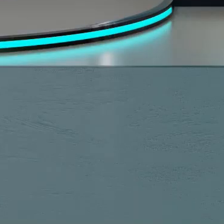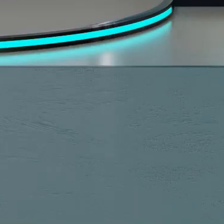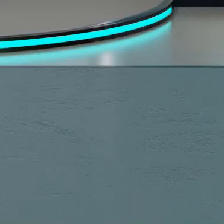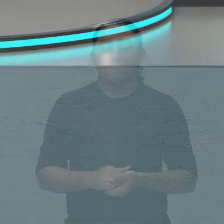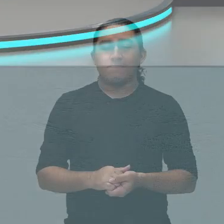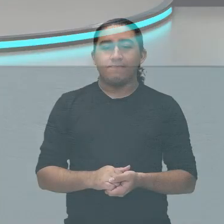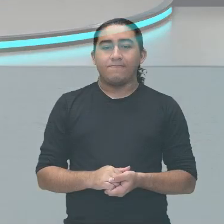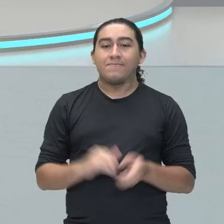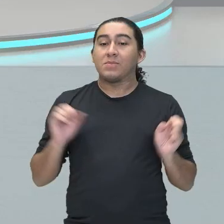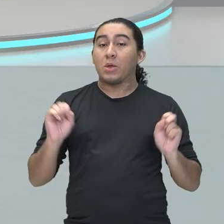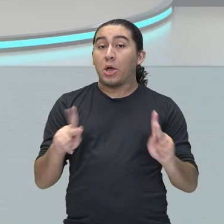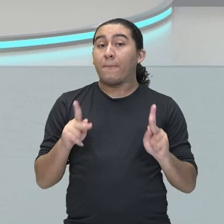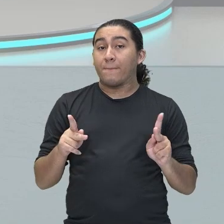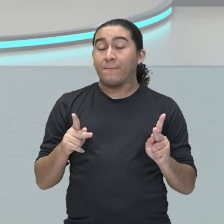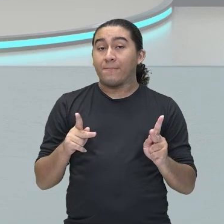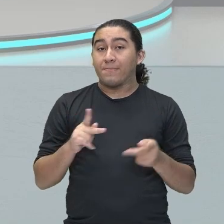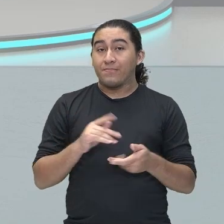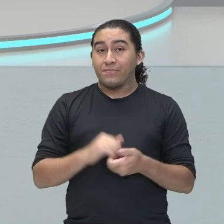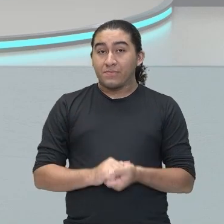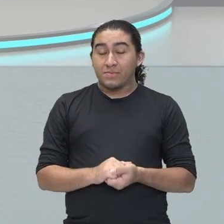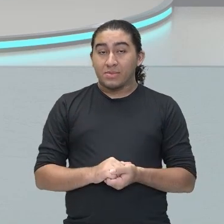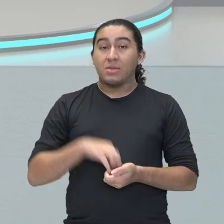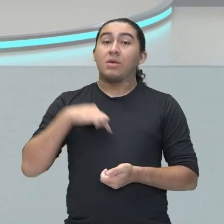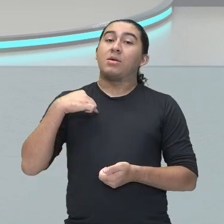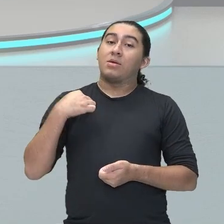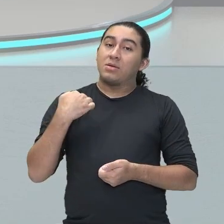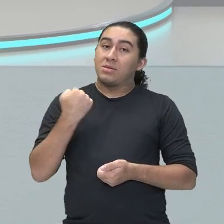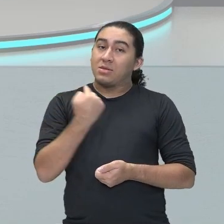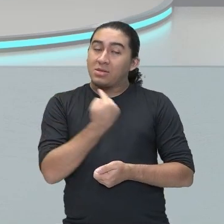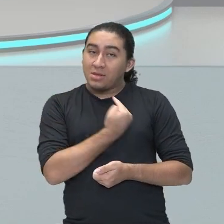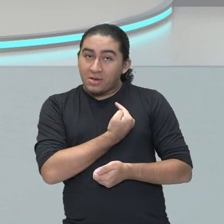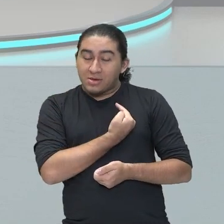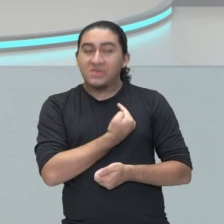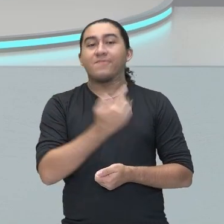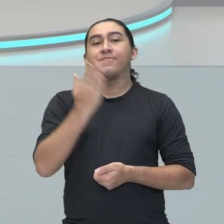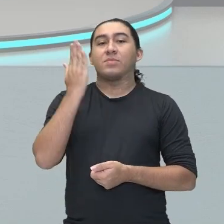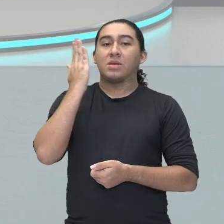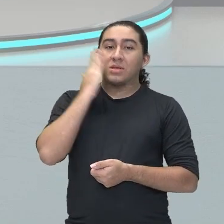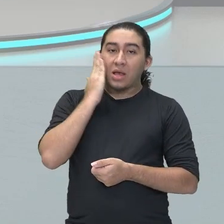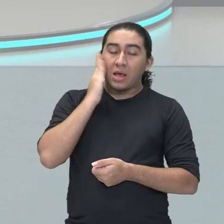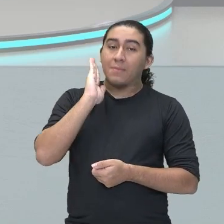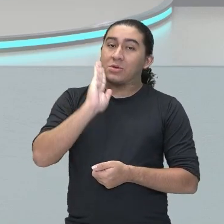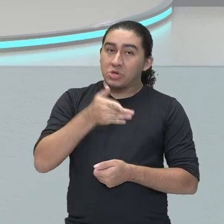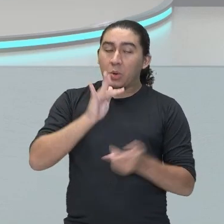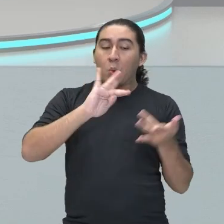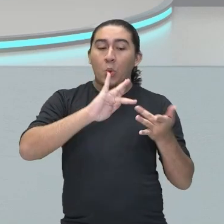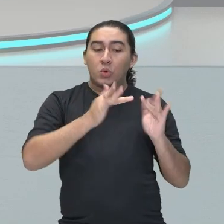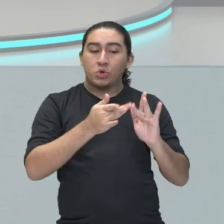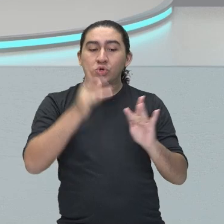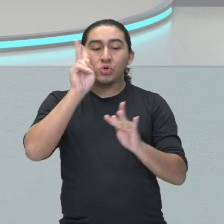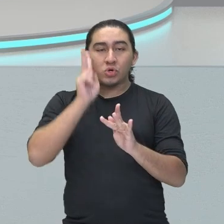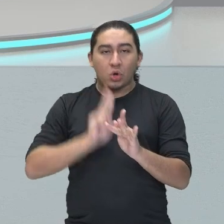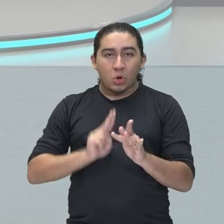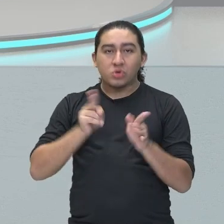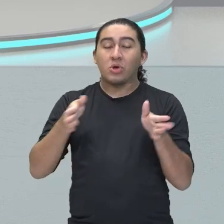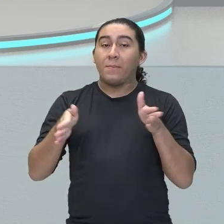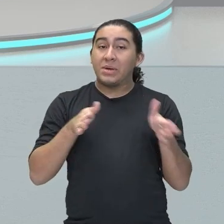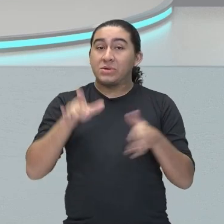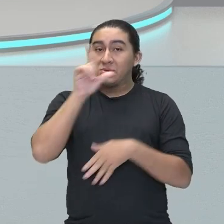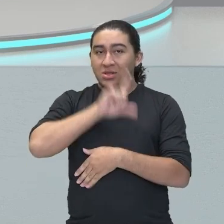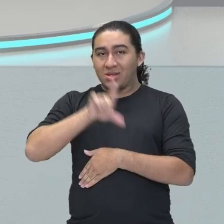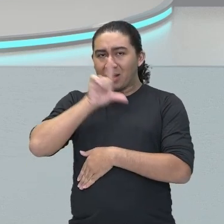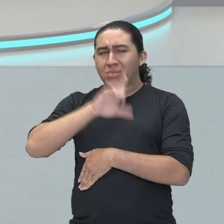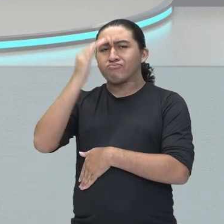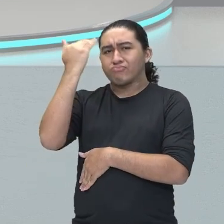Muito bem, nas aulas anteriores nós já vimos algumas características, contextos históricos de períodos literários, né?